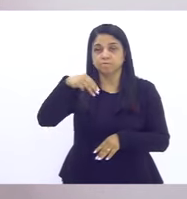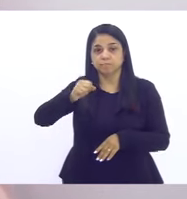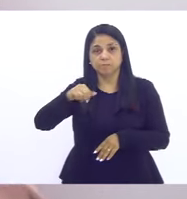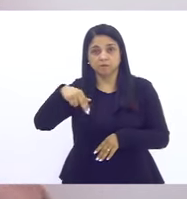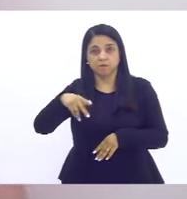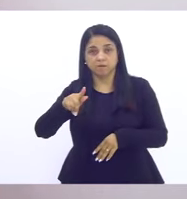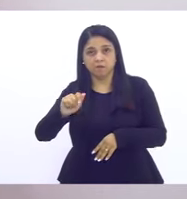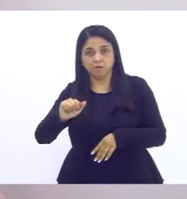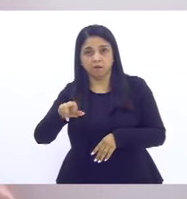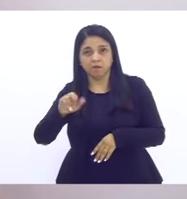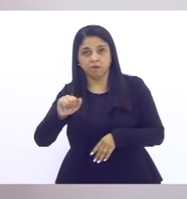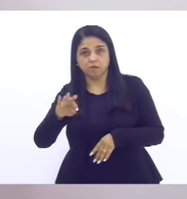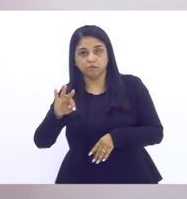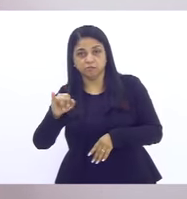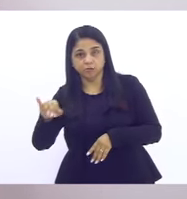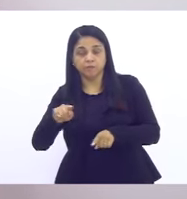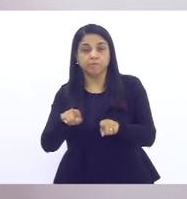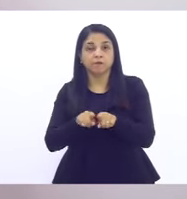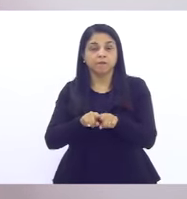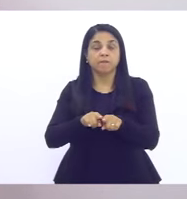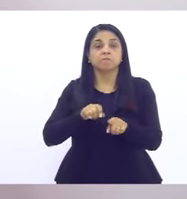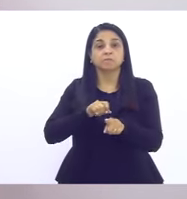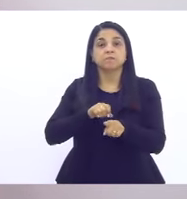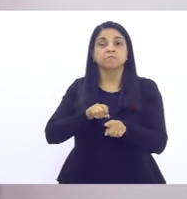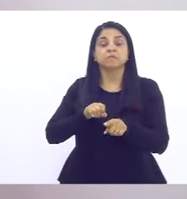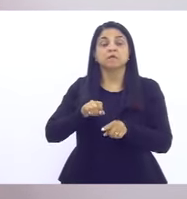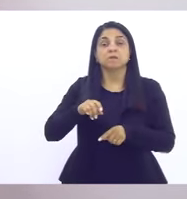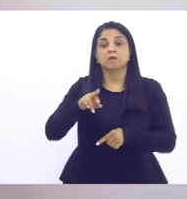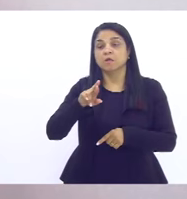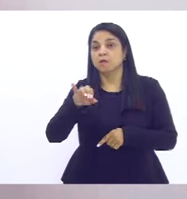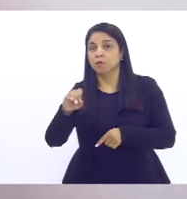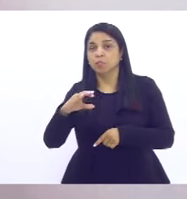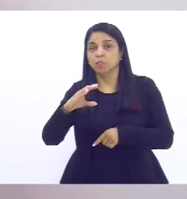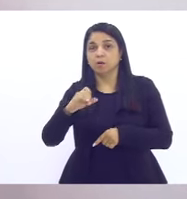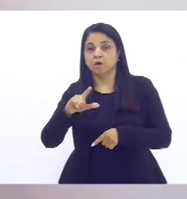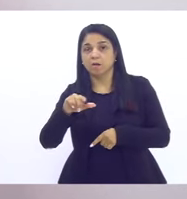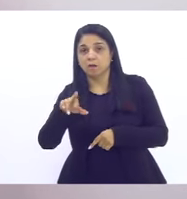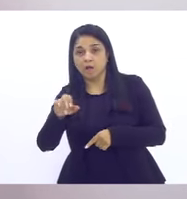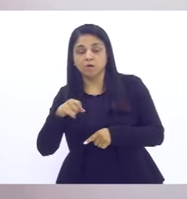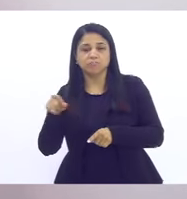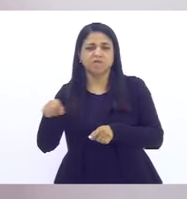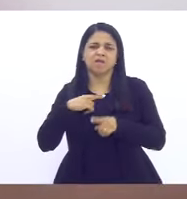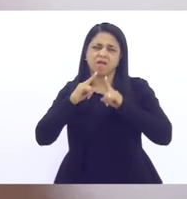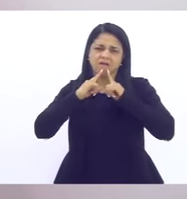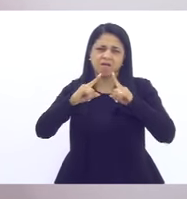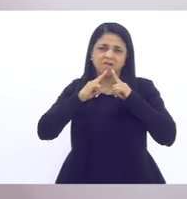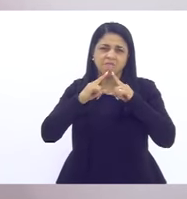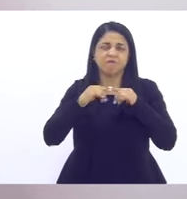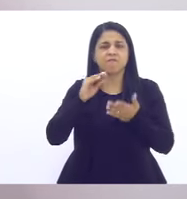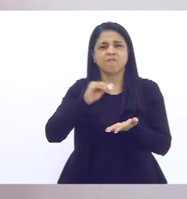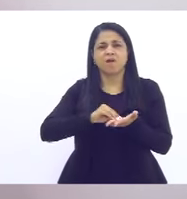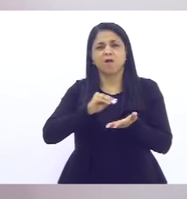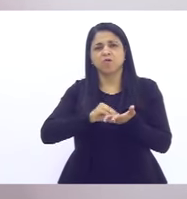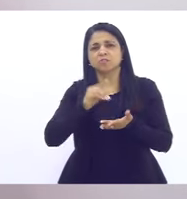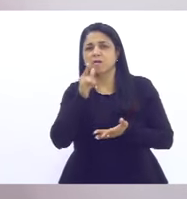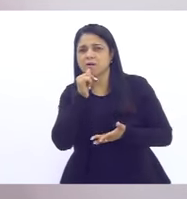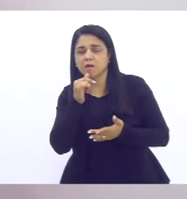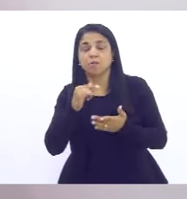e Rio Claro sempre nos queixa muito da falta de água, que é decorrente da falta de energia.